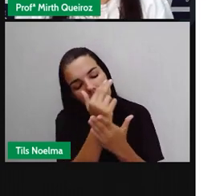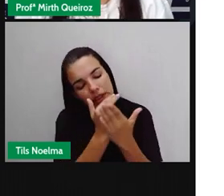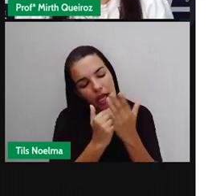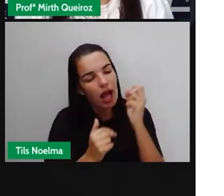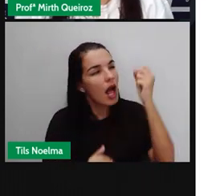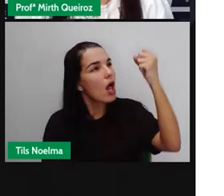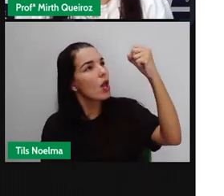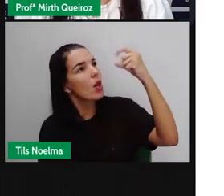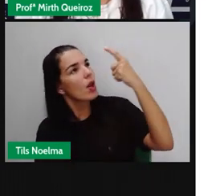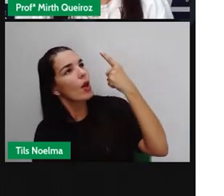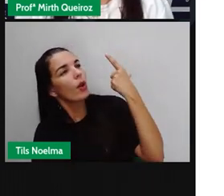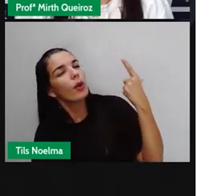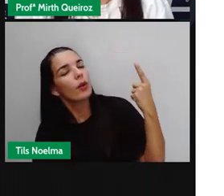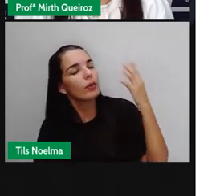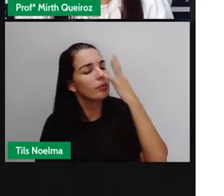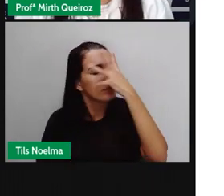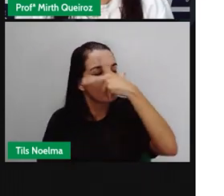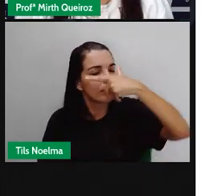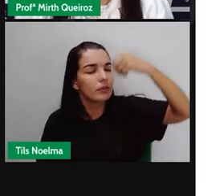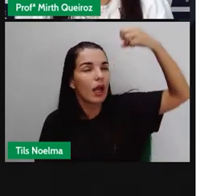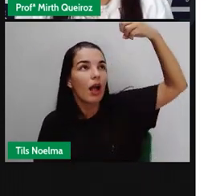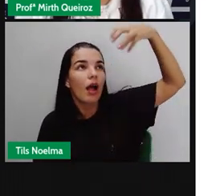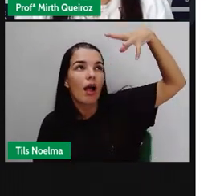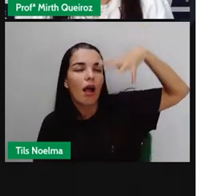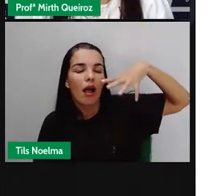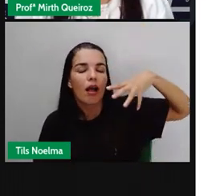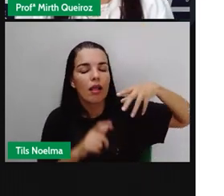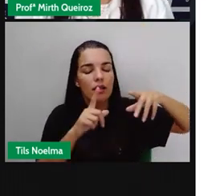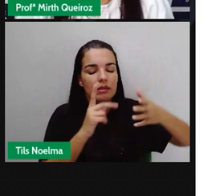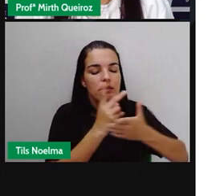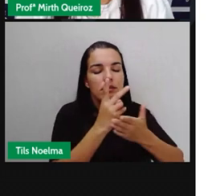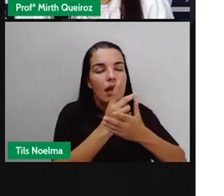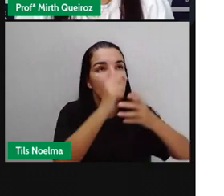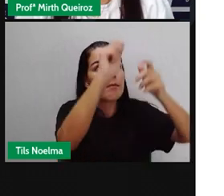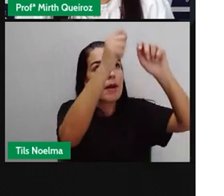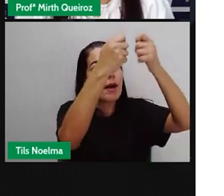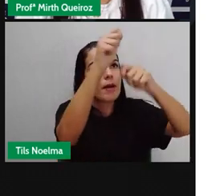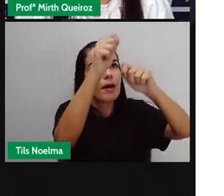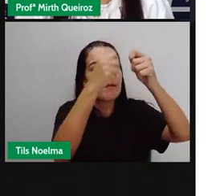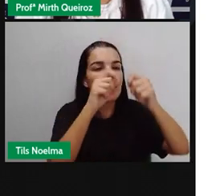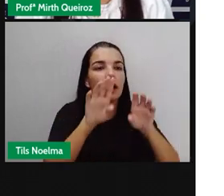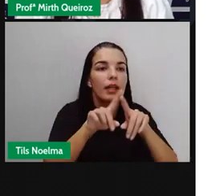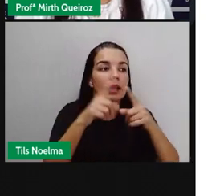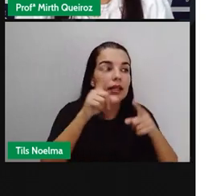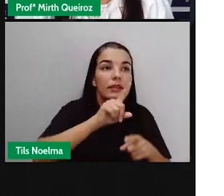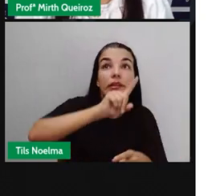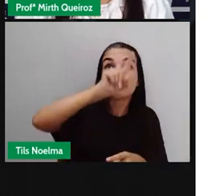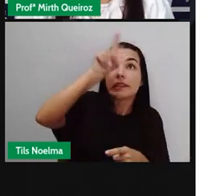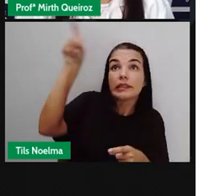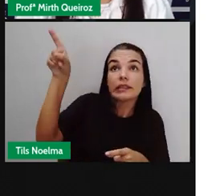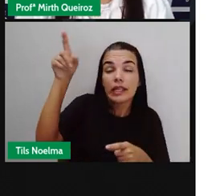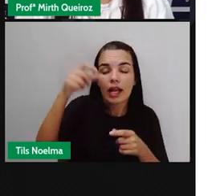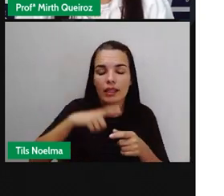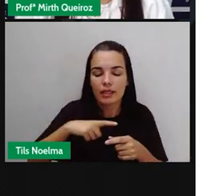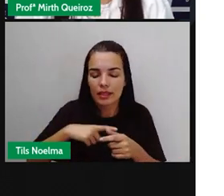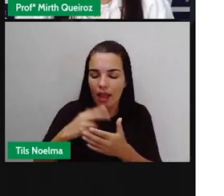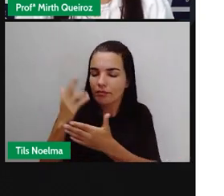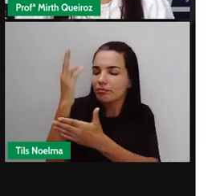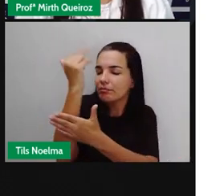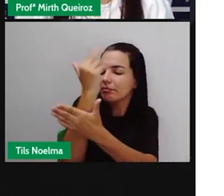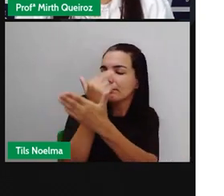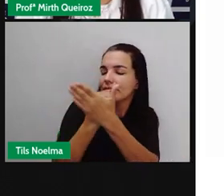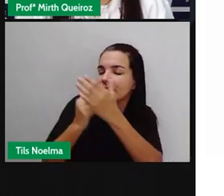luz, que ela ia passando entre os fios estendidos, enquanto lá fora a claridade da manhã desenhava o